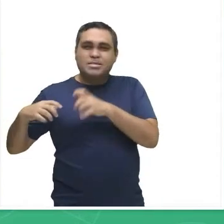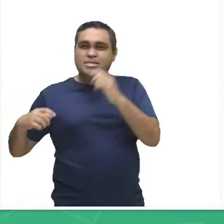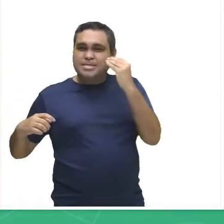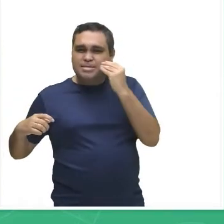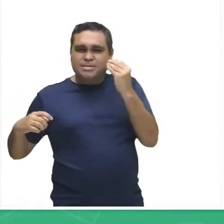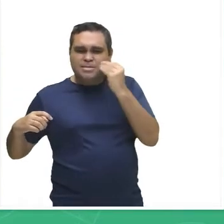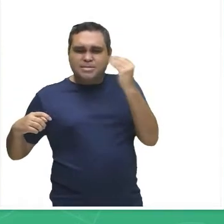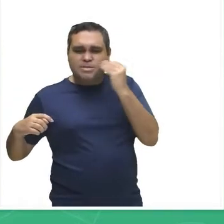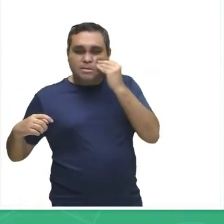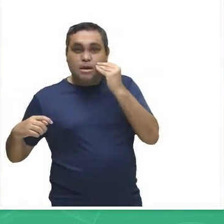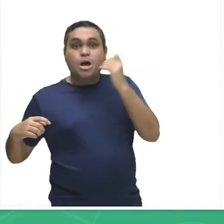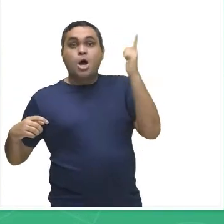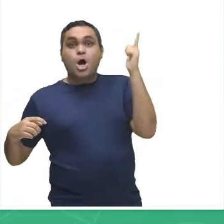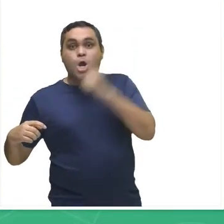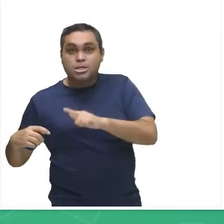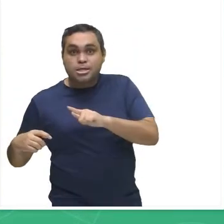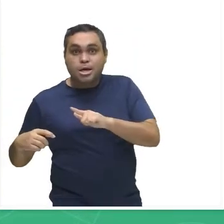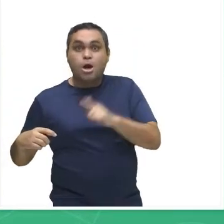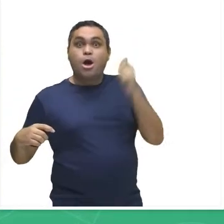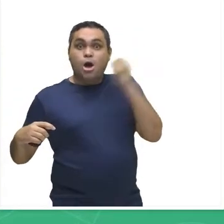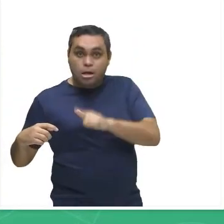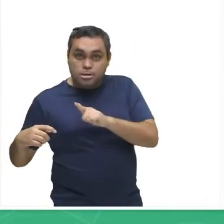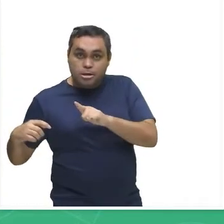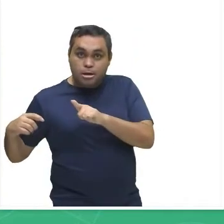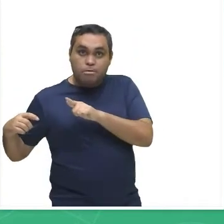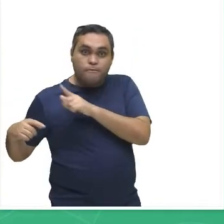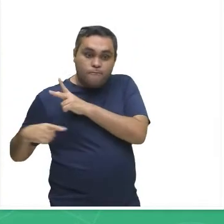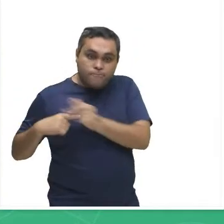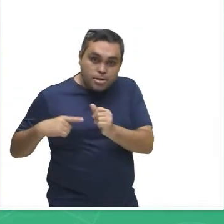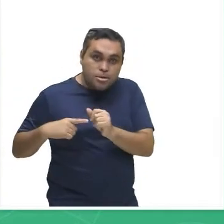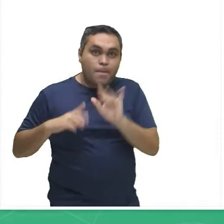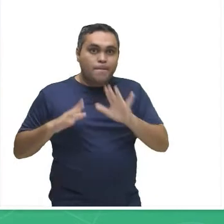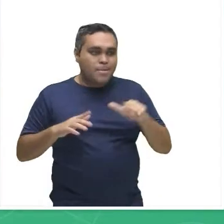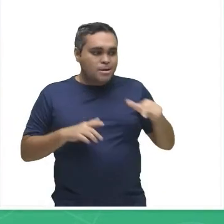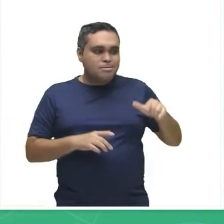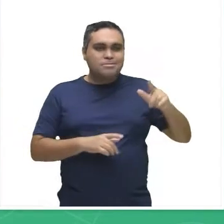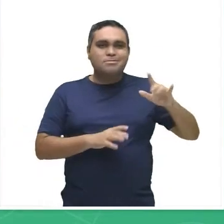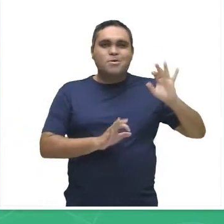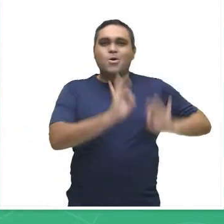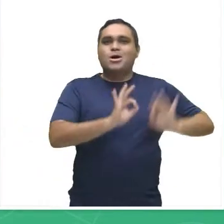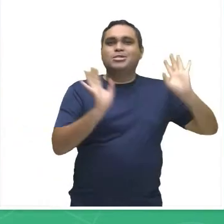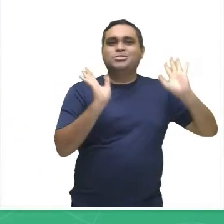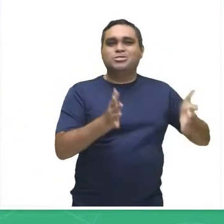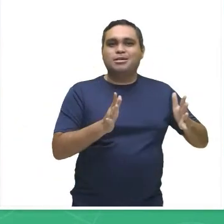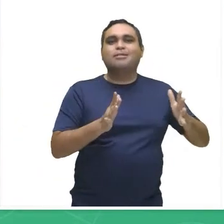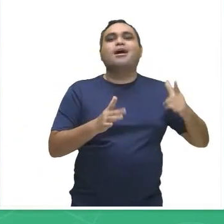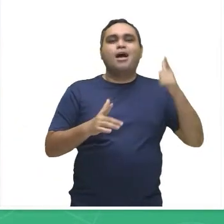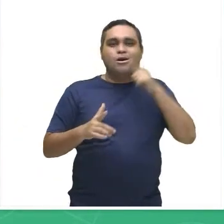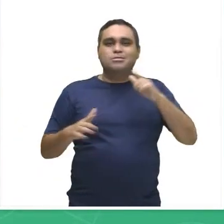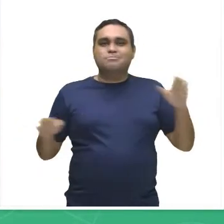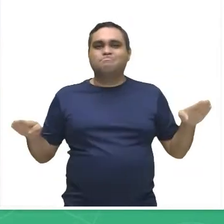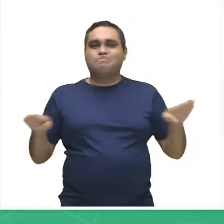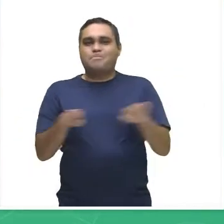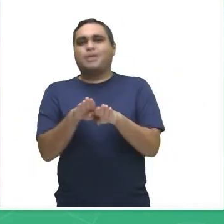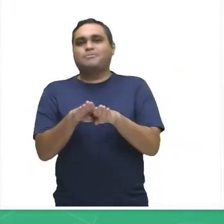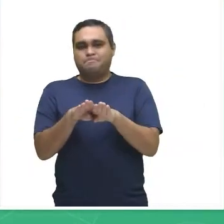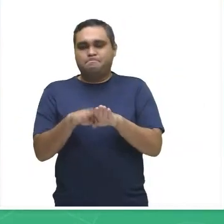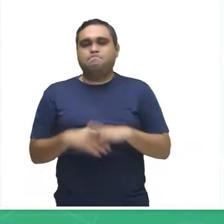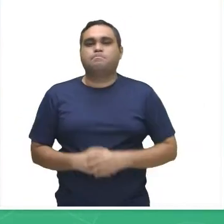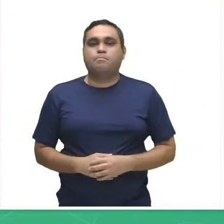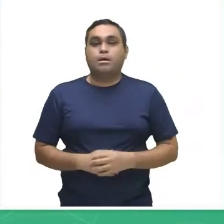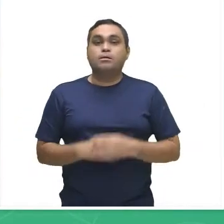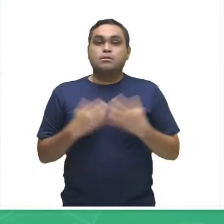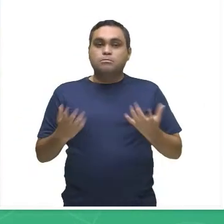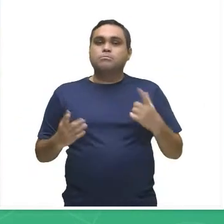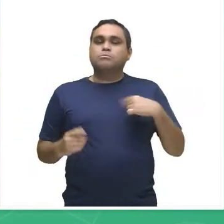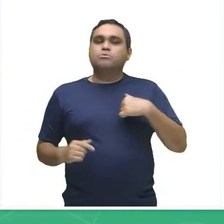conseguir atrasá-lo, né? Então a gente vai ver aqui que enquanto isso, sob a liderança dos atenienses,